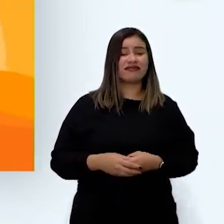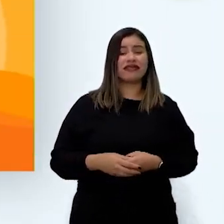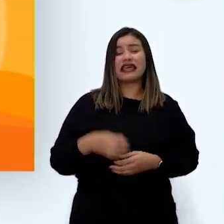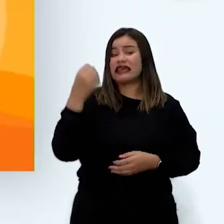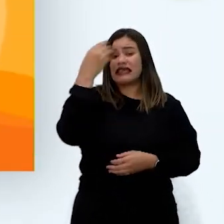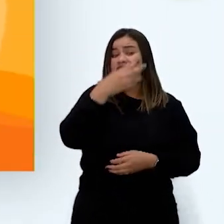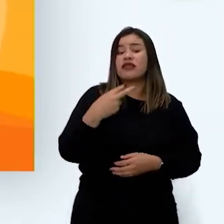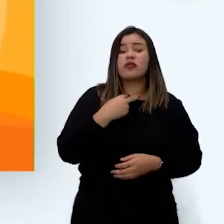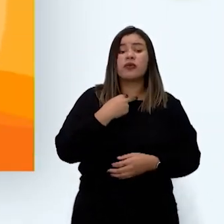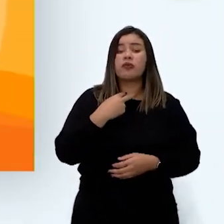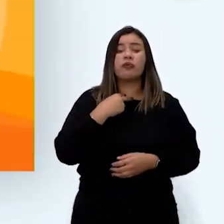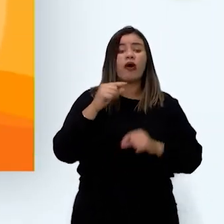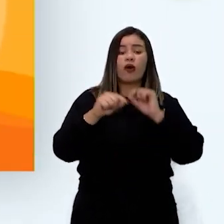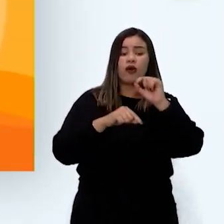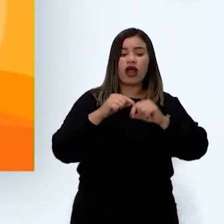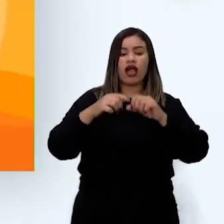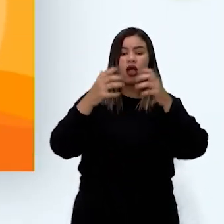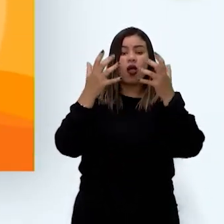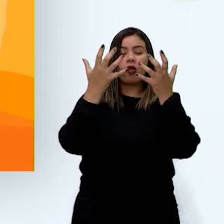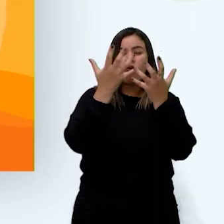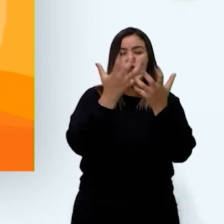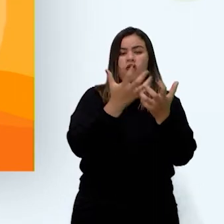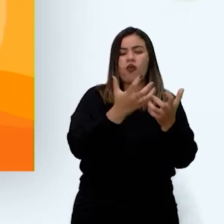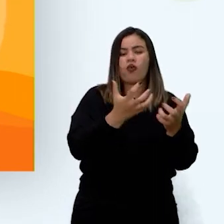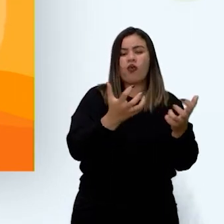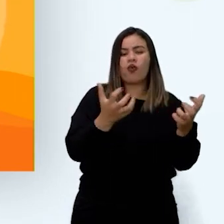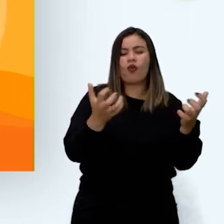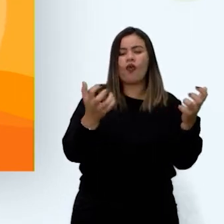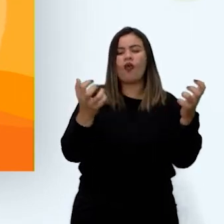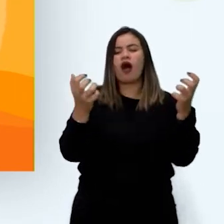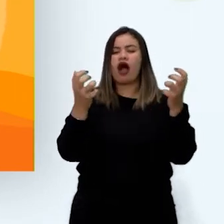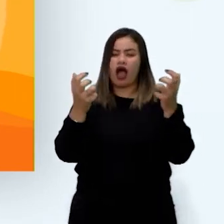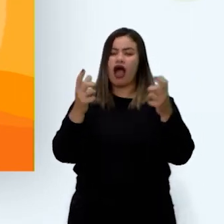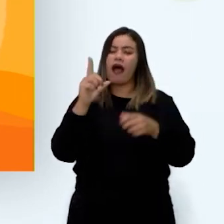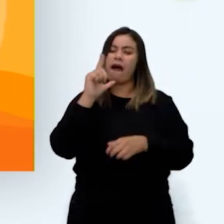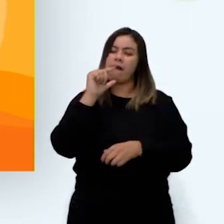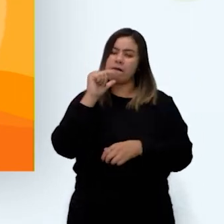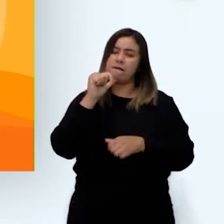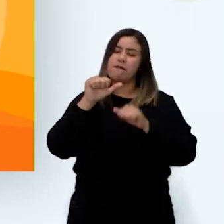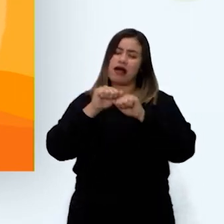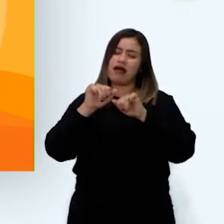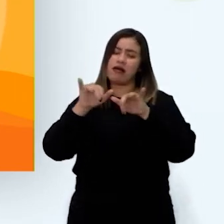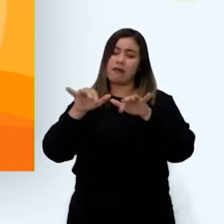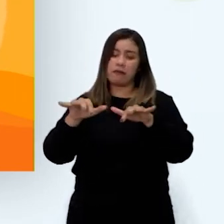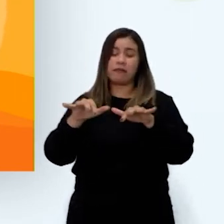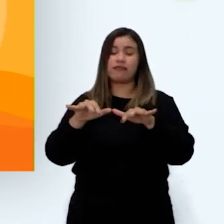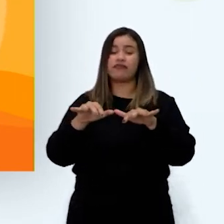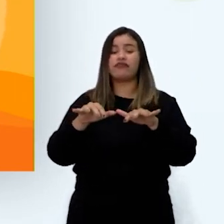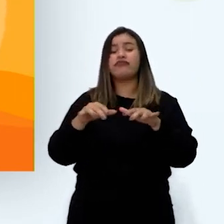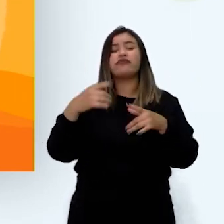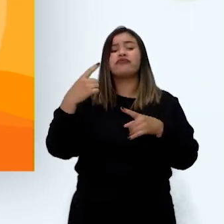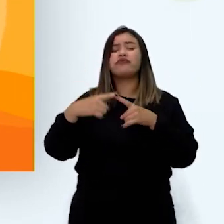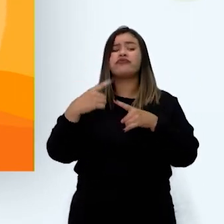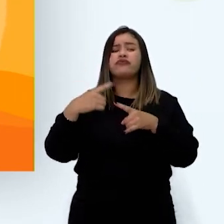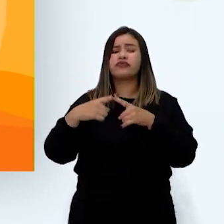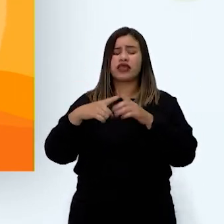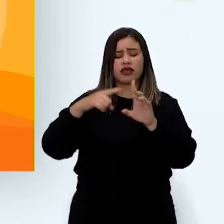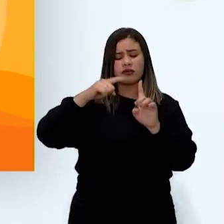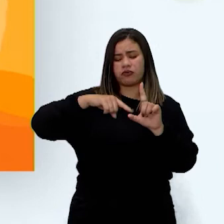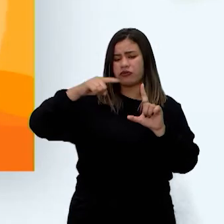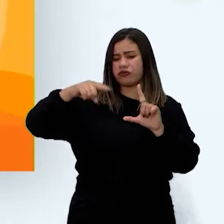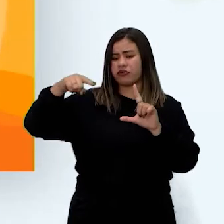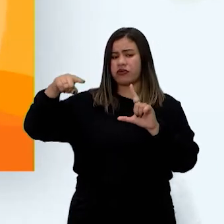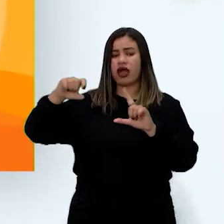esquecer também do semiárido brasileiro, bastante afetado pela distribuição hídrica, onde os índices pluviométricos não